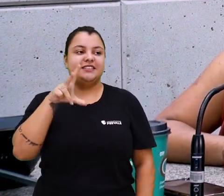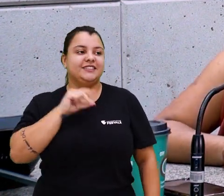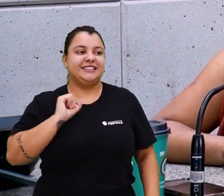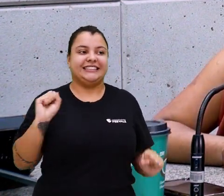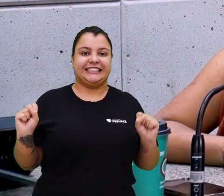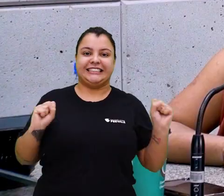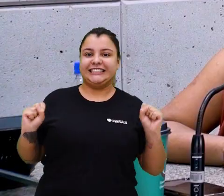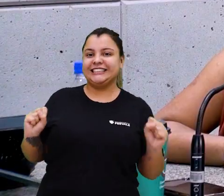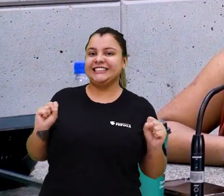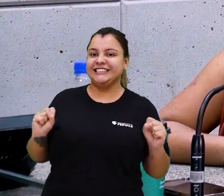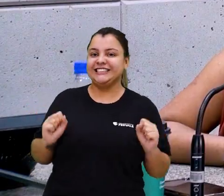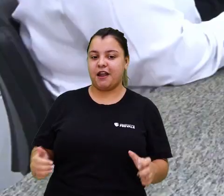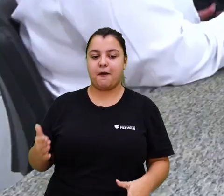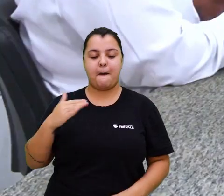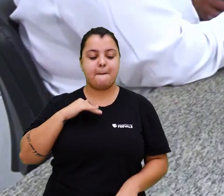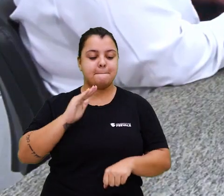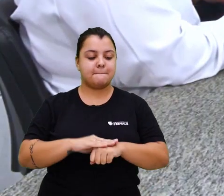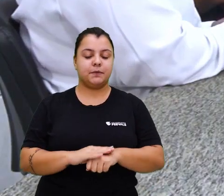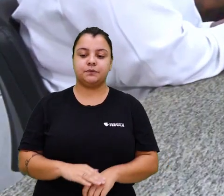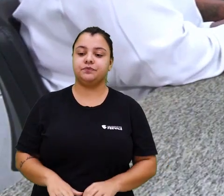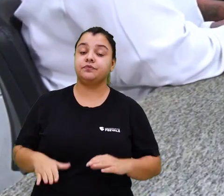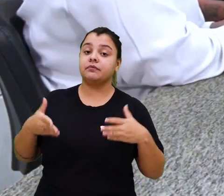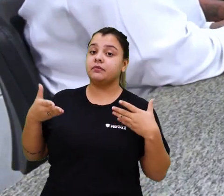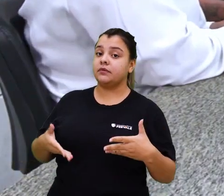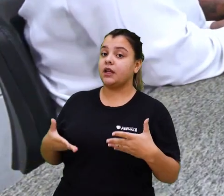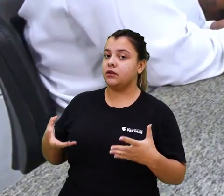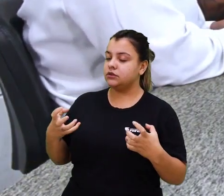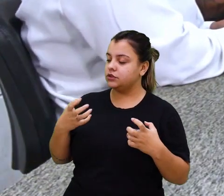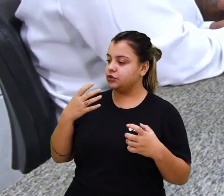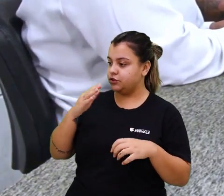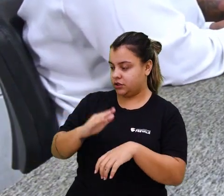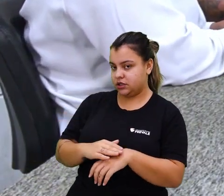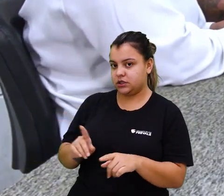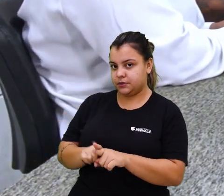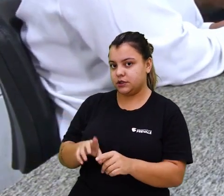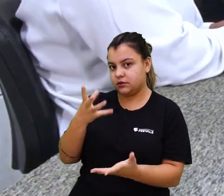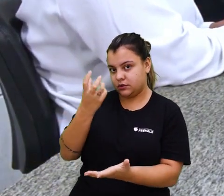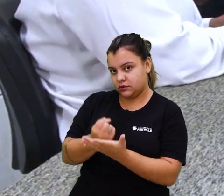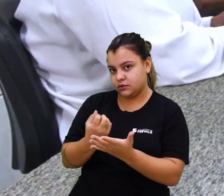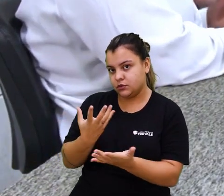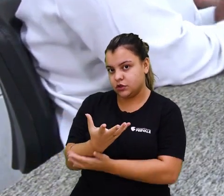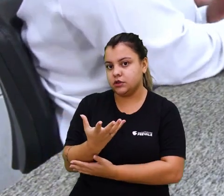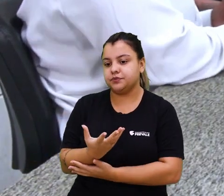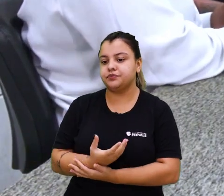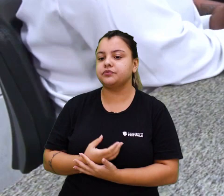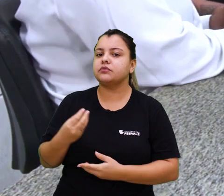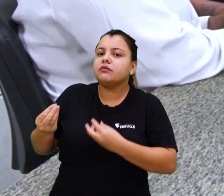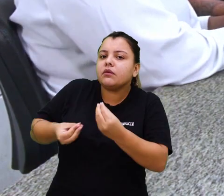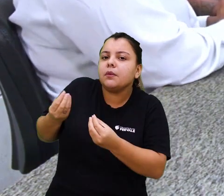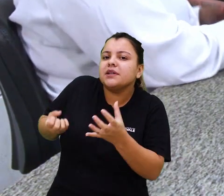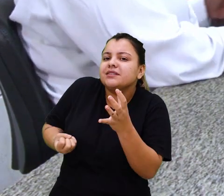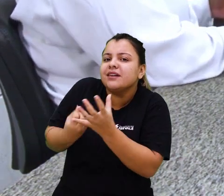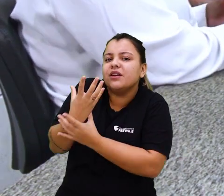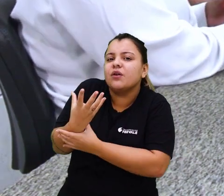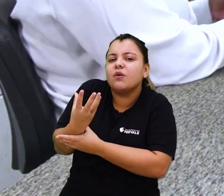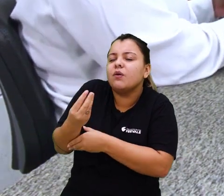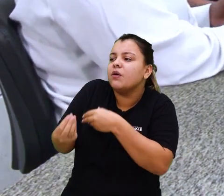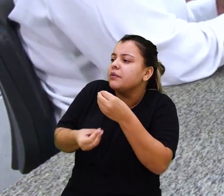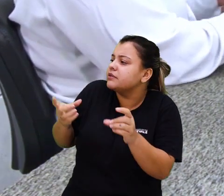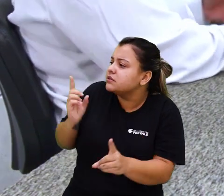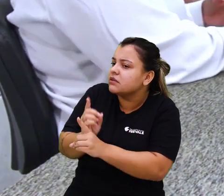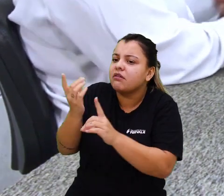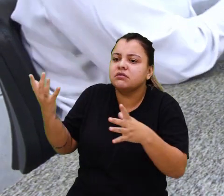sensacional era PR ser que legal então agora a gente queria saber do podcast como é que se criou aí galera como é que vocês se